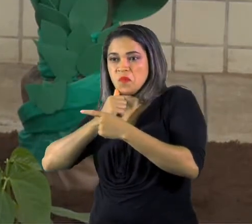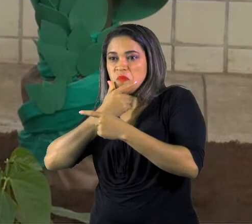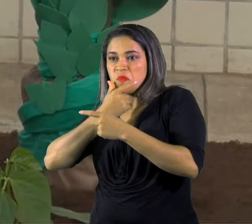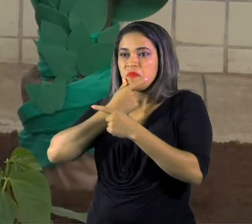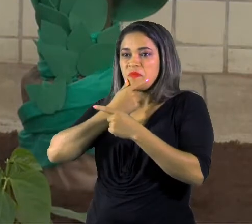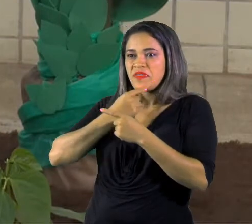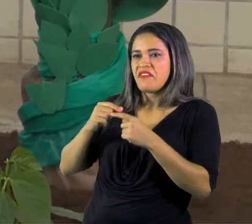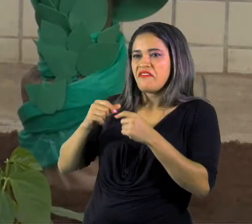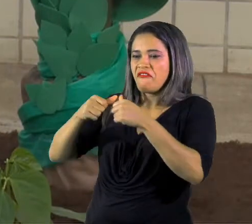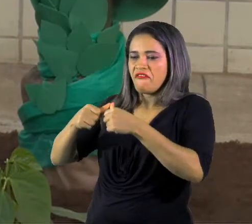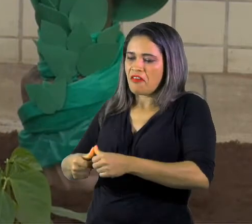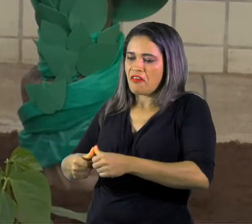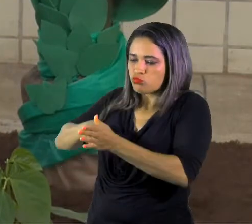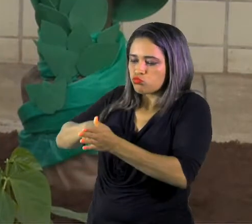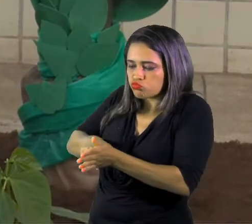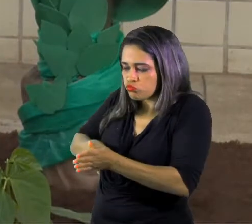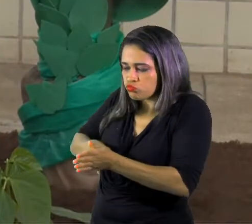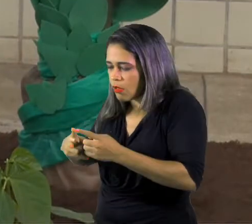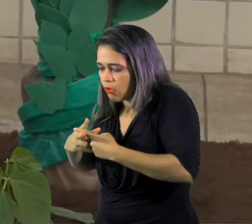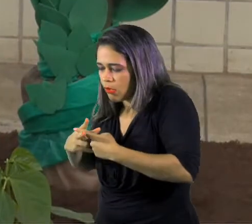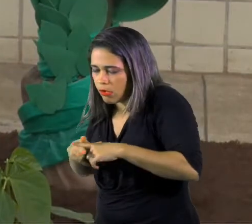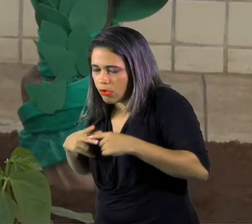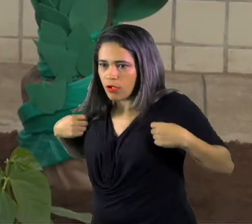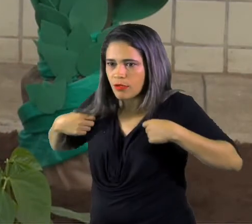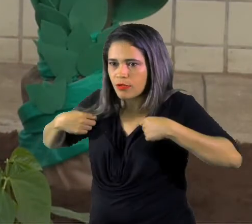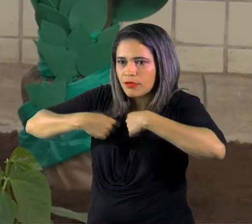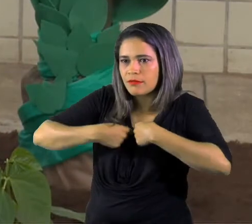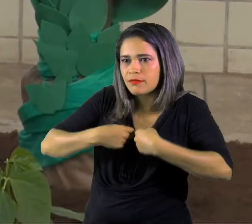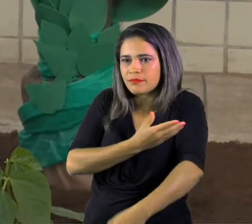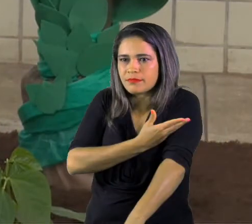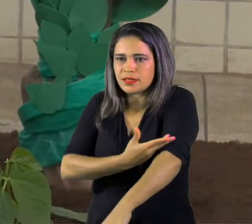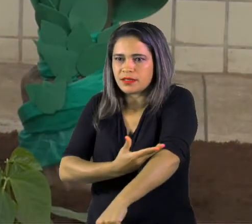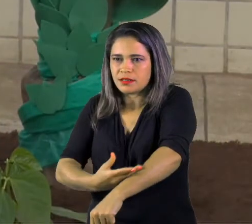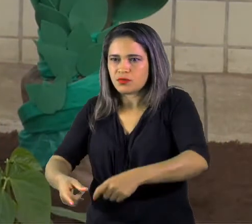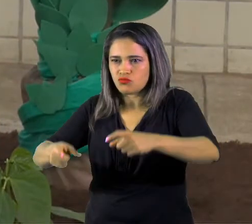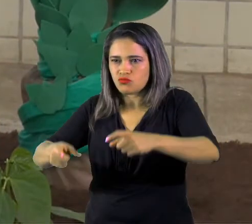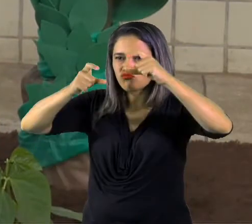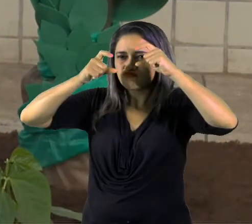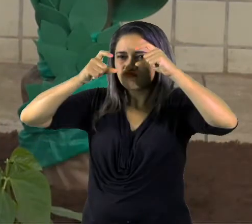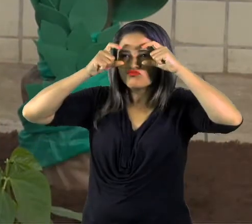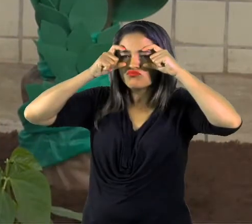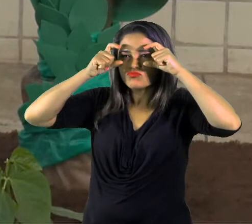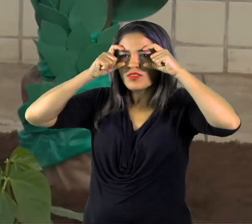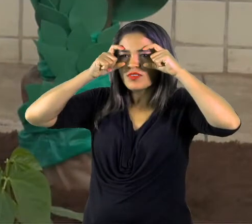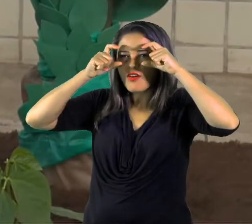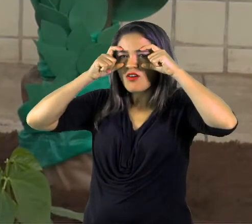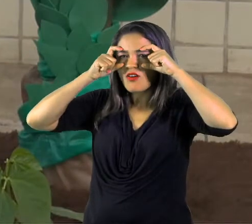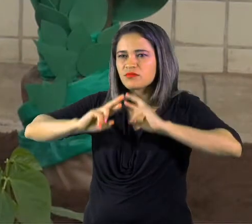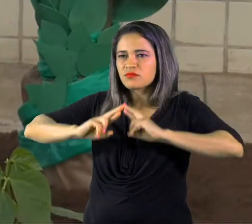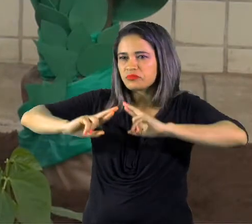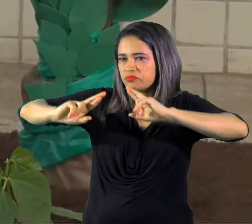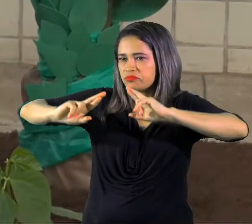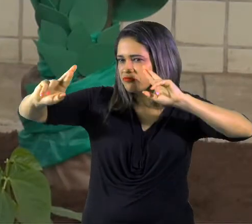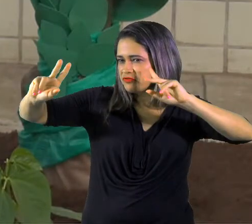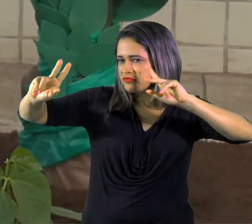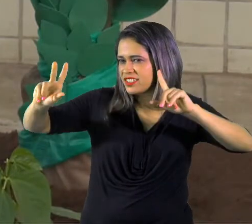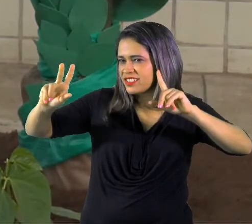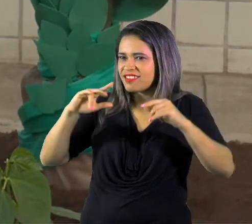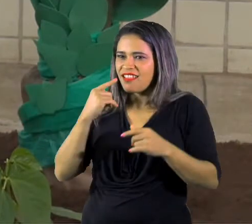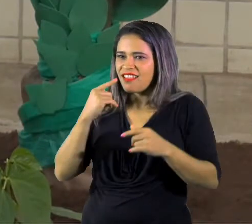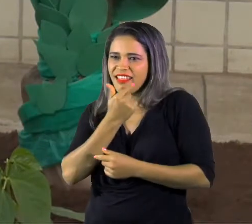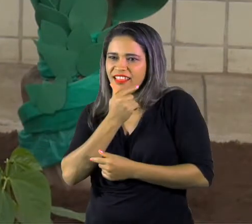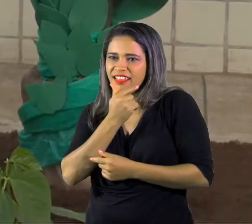num laboratório com um jalequinho branco, com um óculos muito diferente, muito